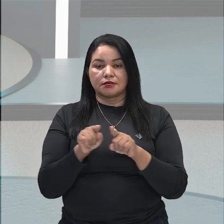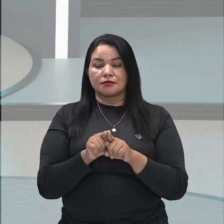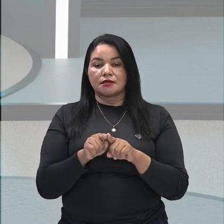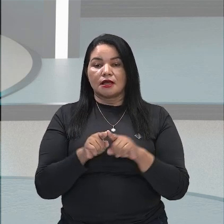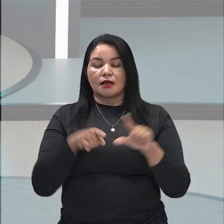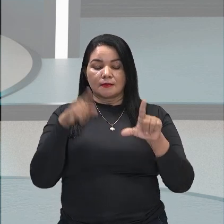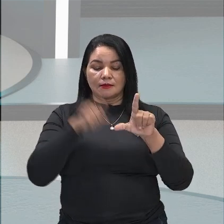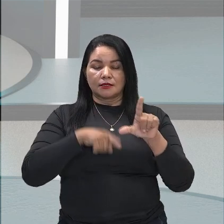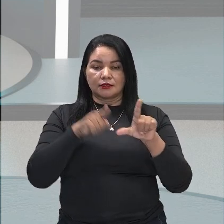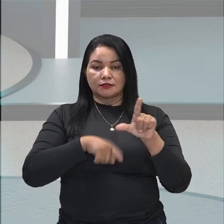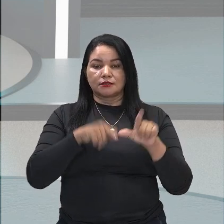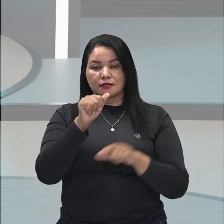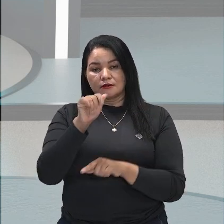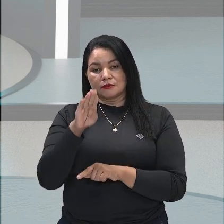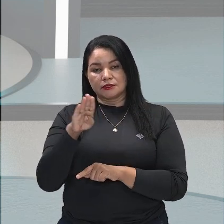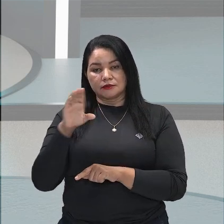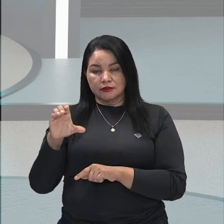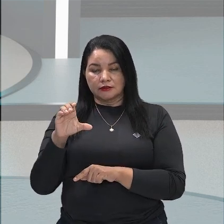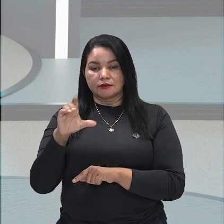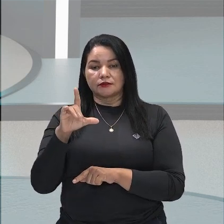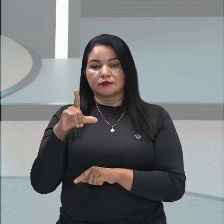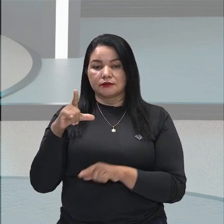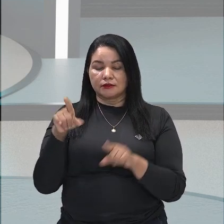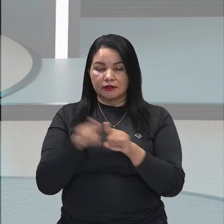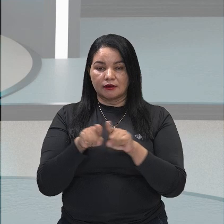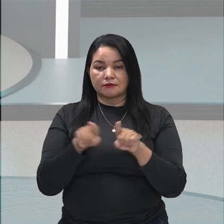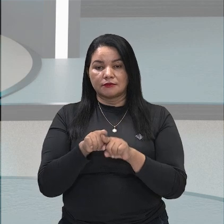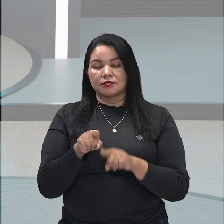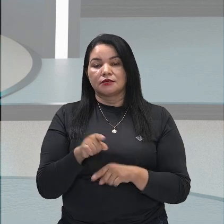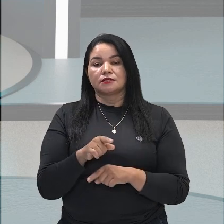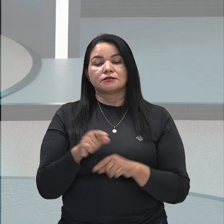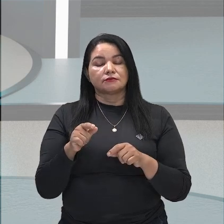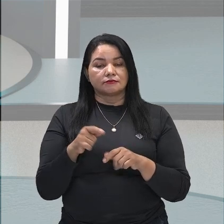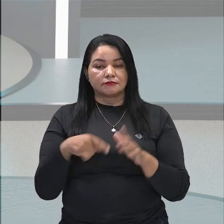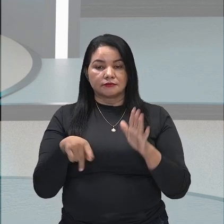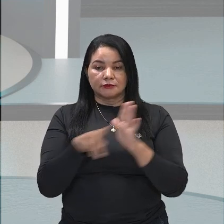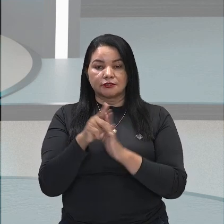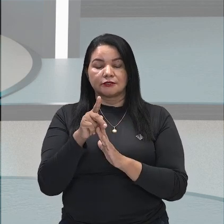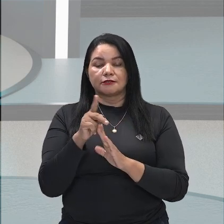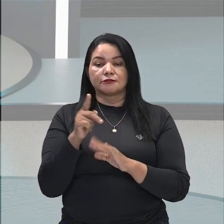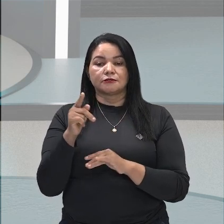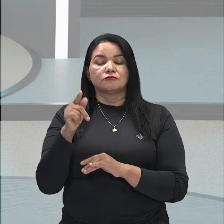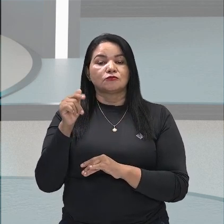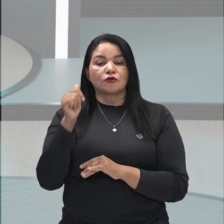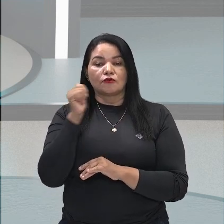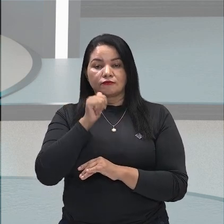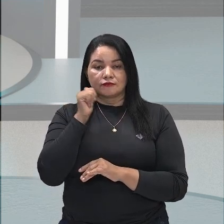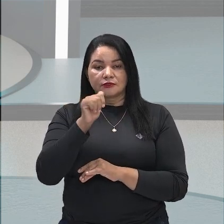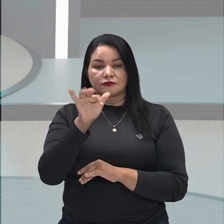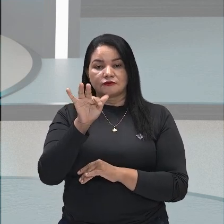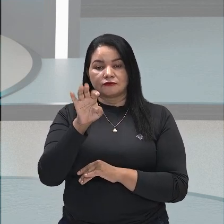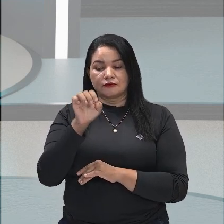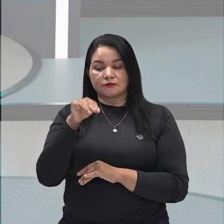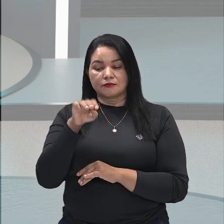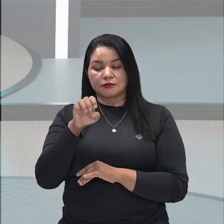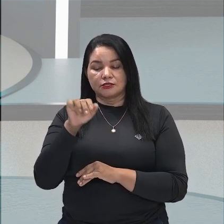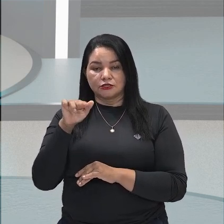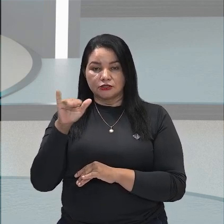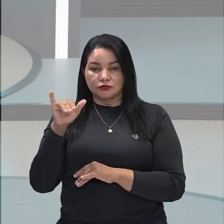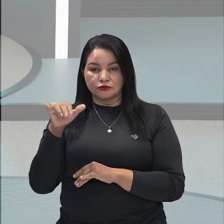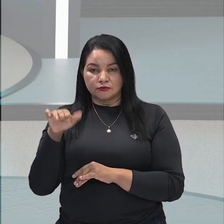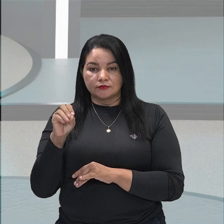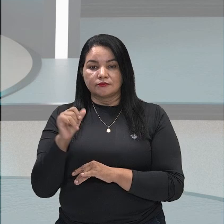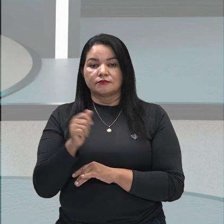As letras do alfabeto são letras femininas. Então, a gente fala La, La B, La C, La